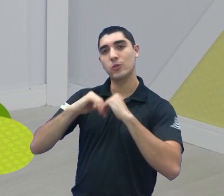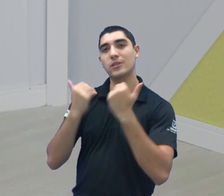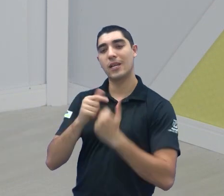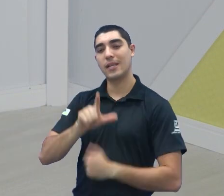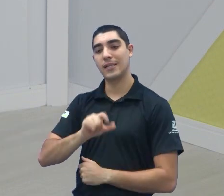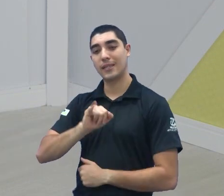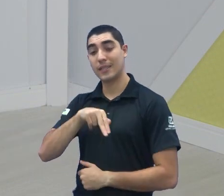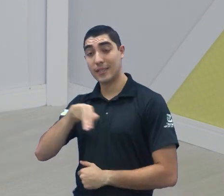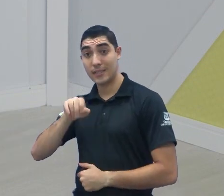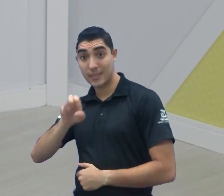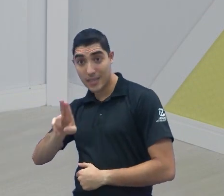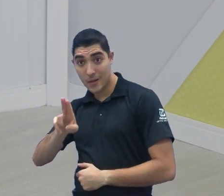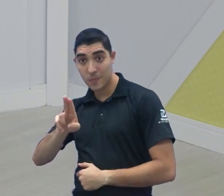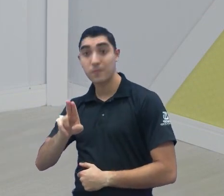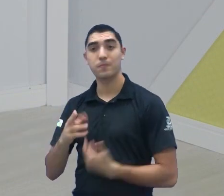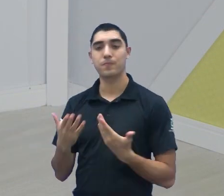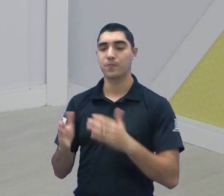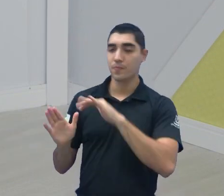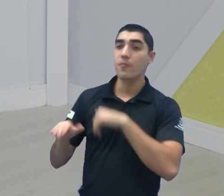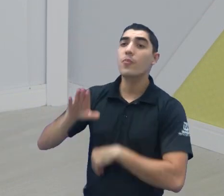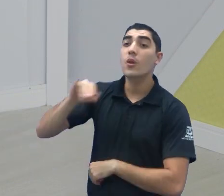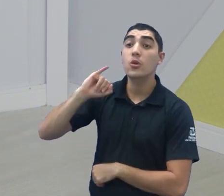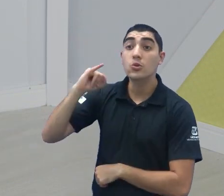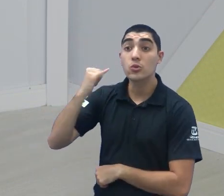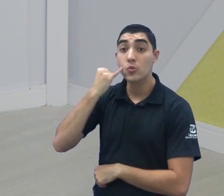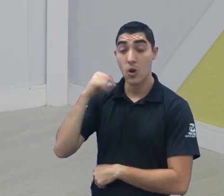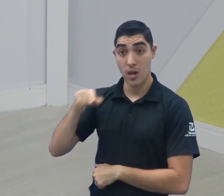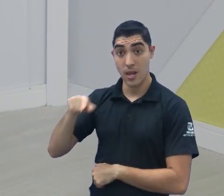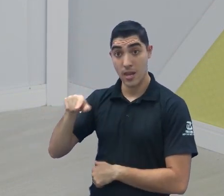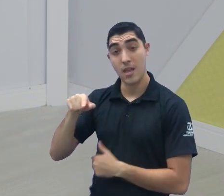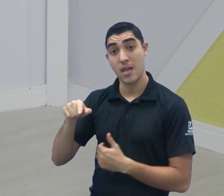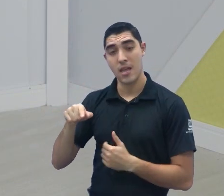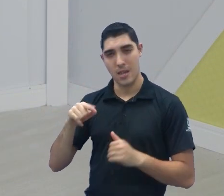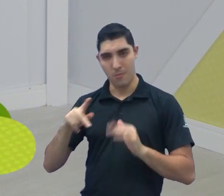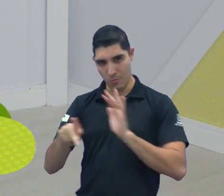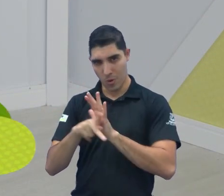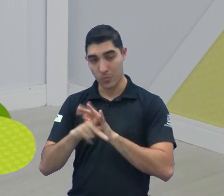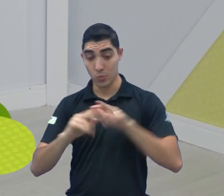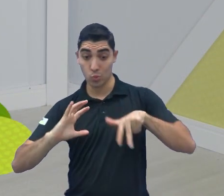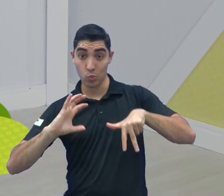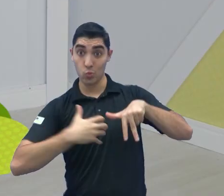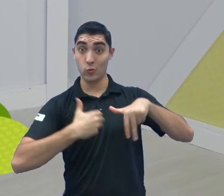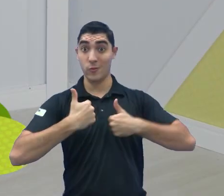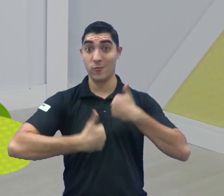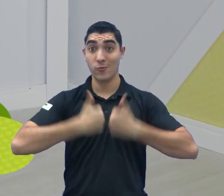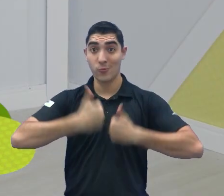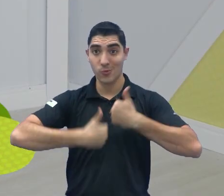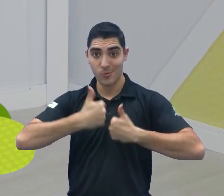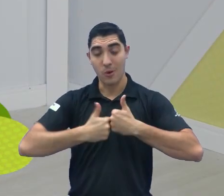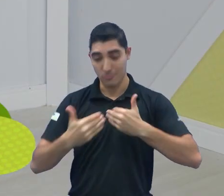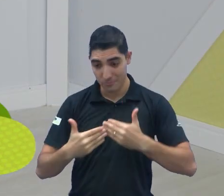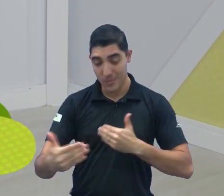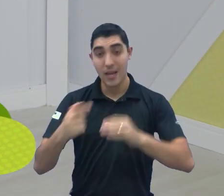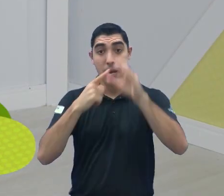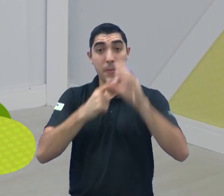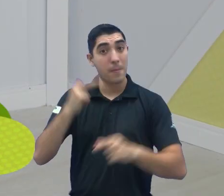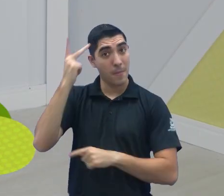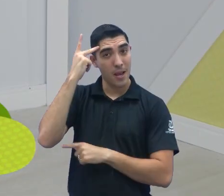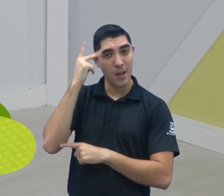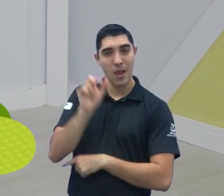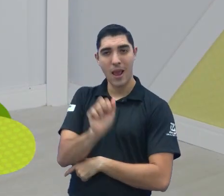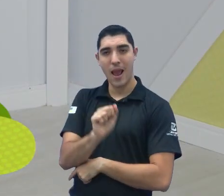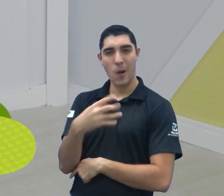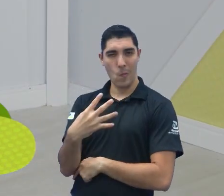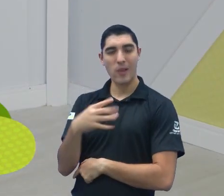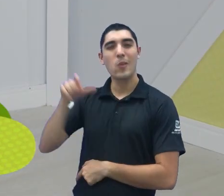certo? Meu caro João, pra gente fechar esse segundo bloco, falando agora do Joseense. O time segue se preparando aí para a estreia no Paulista da Série A4, que foi apelidada pelo